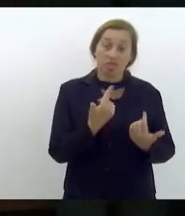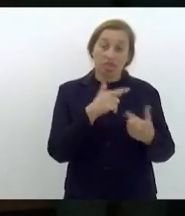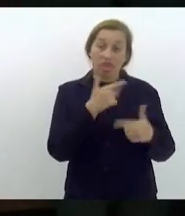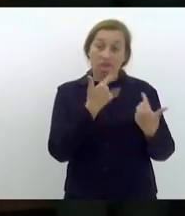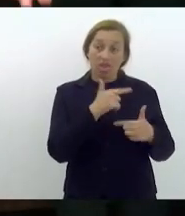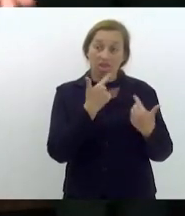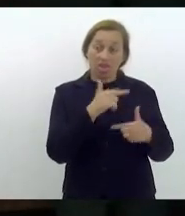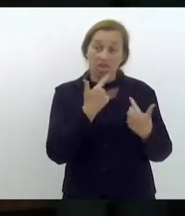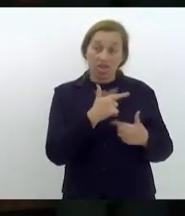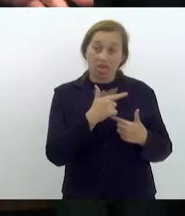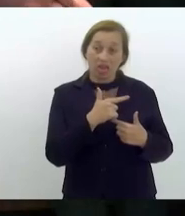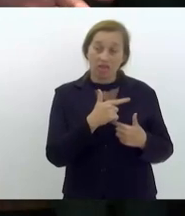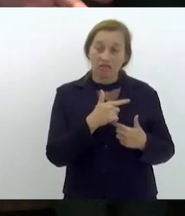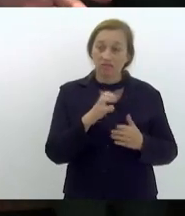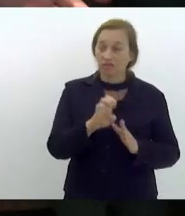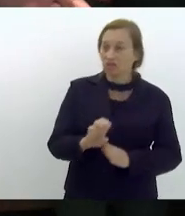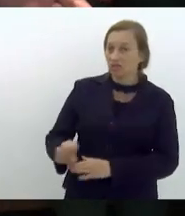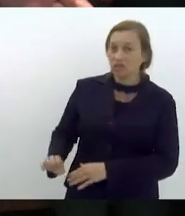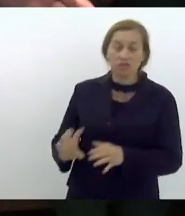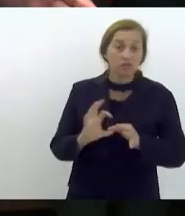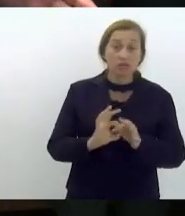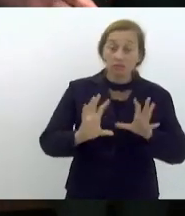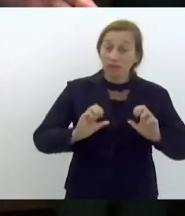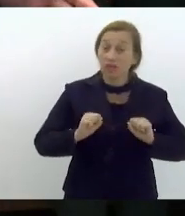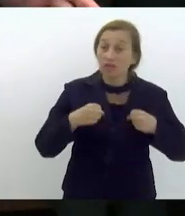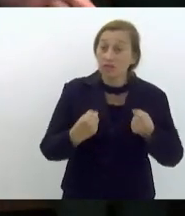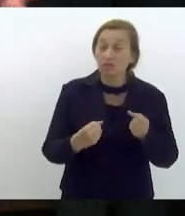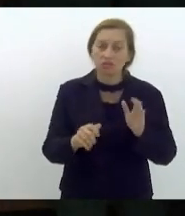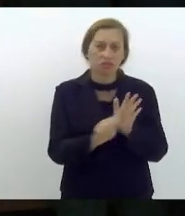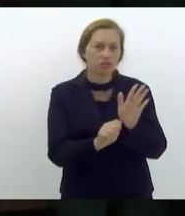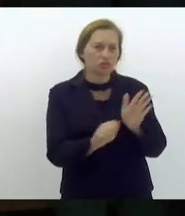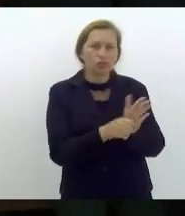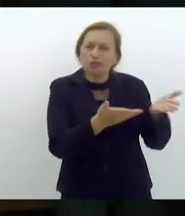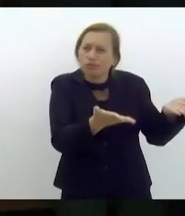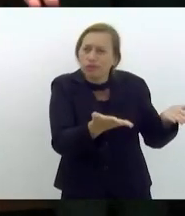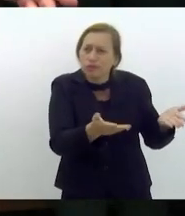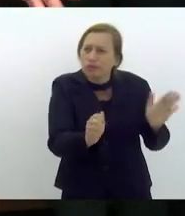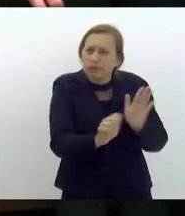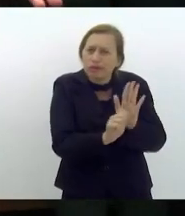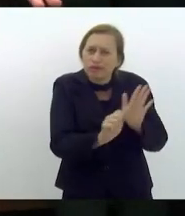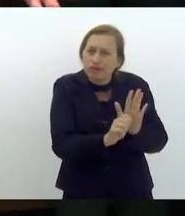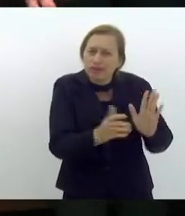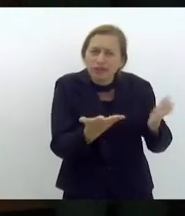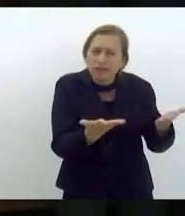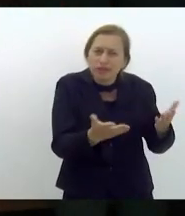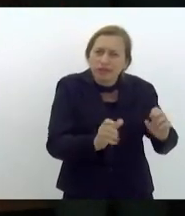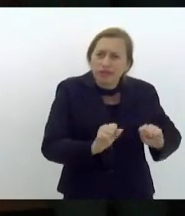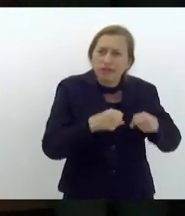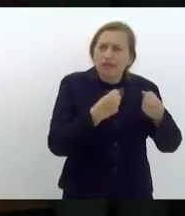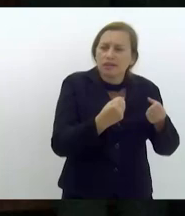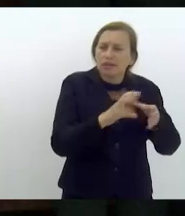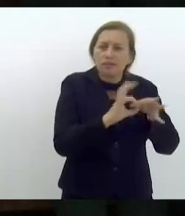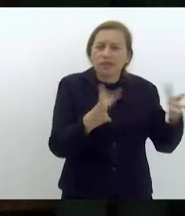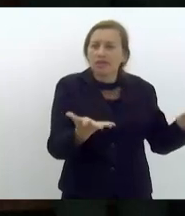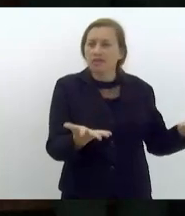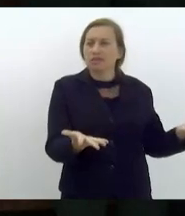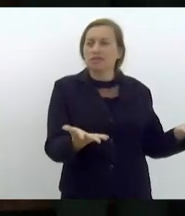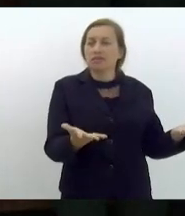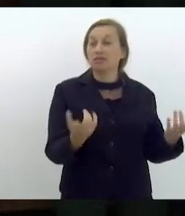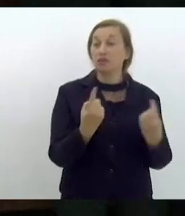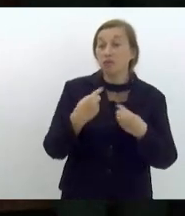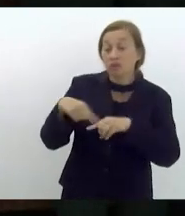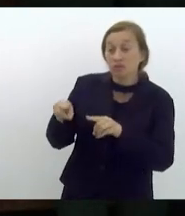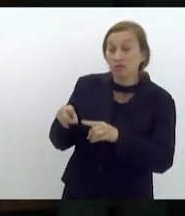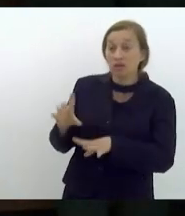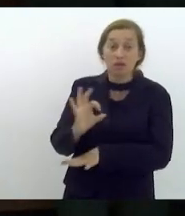eles tanto defendem a liberação das drogas tanto defende a liberação das drogas foram aqui contrária presença